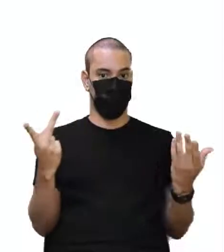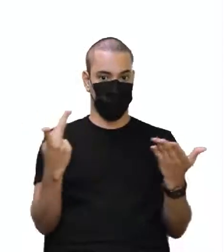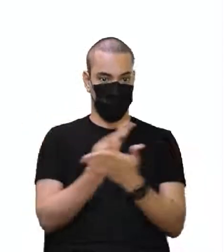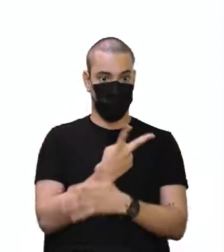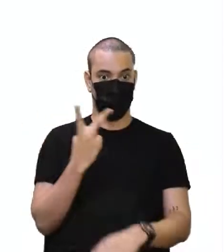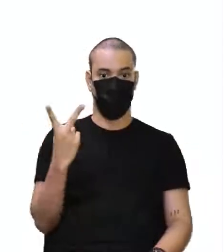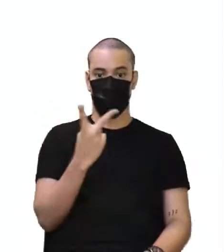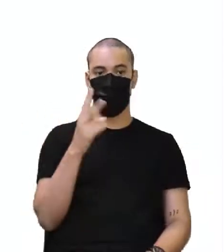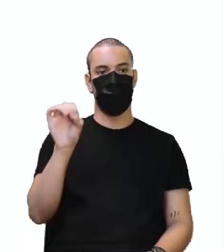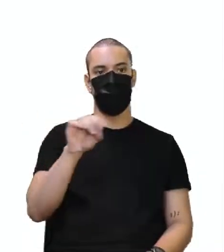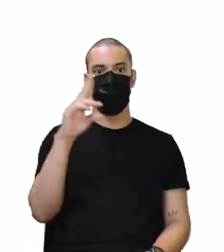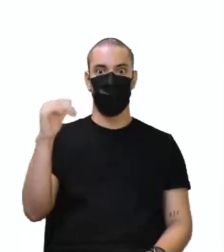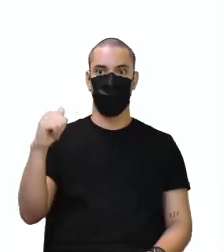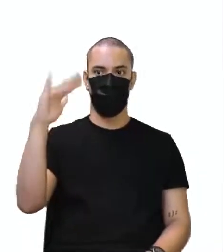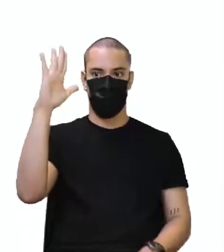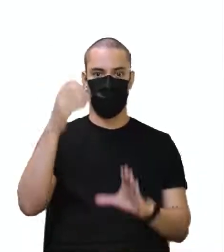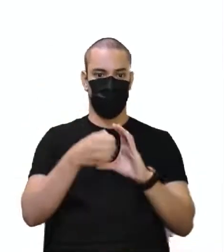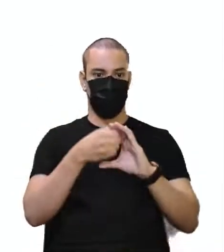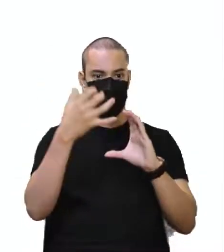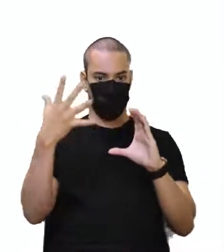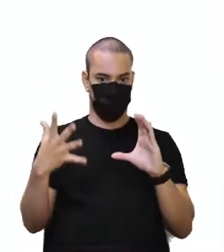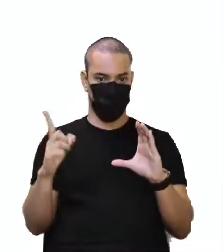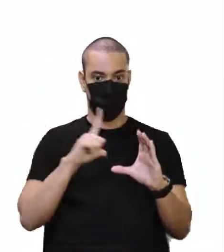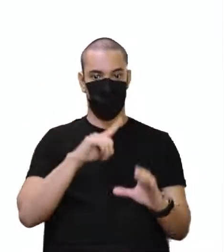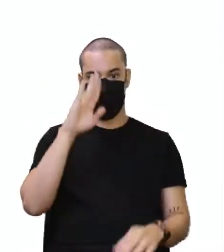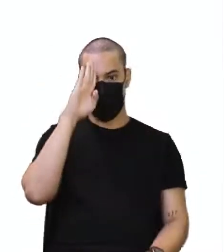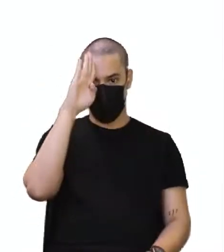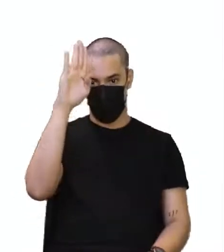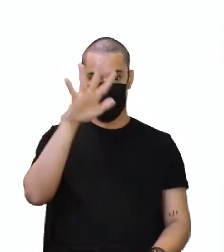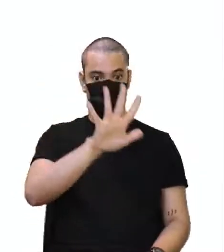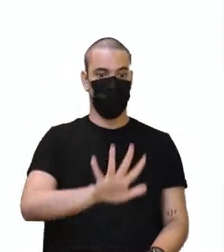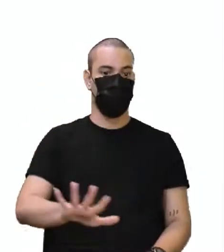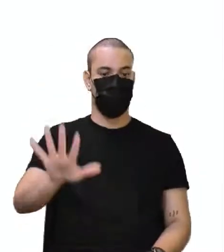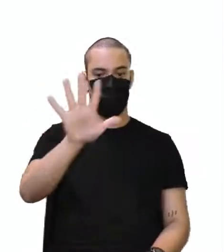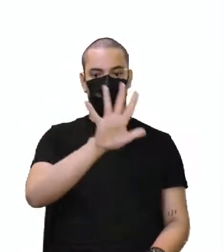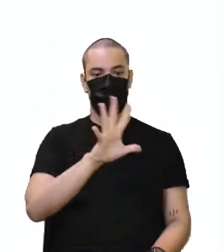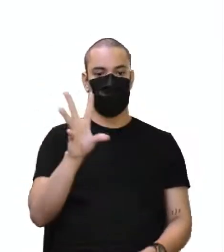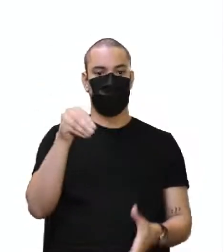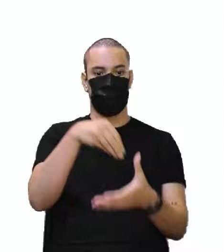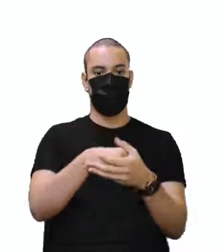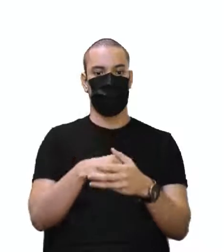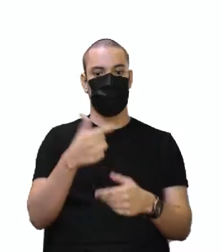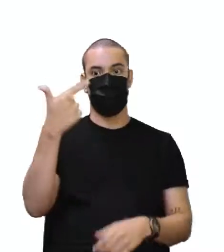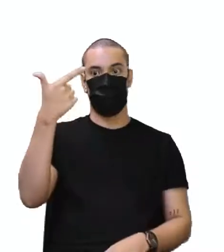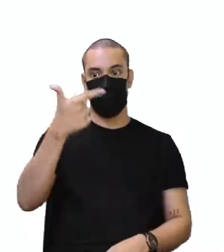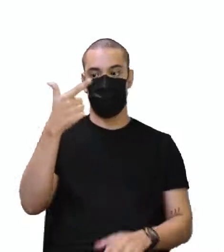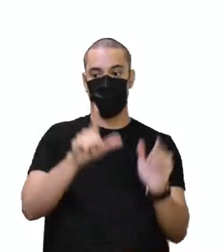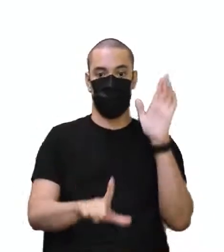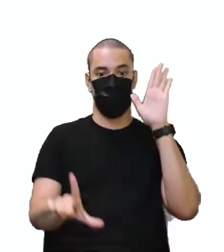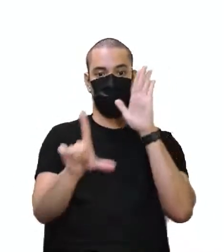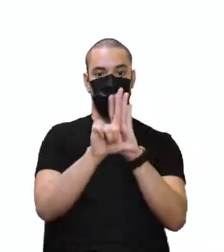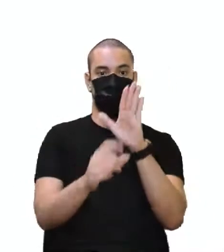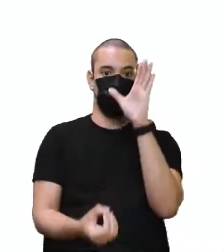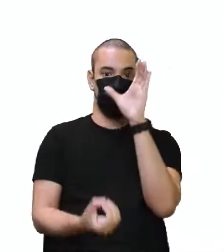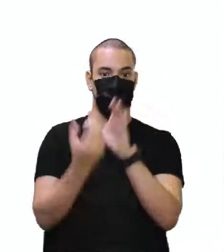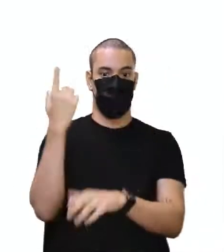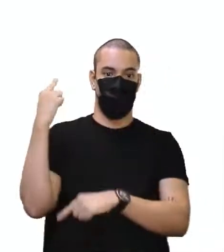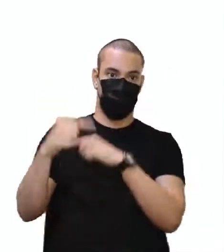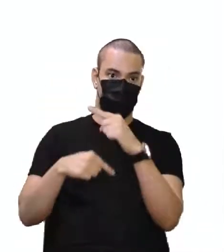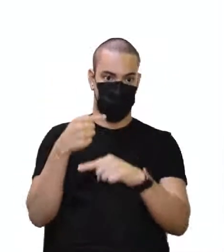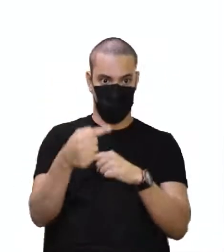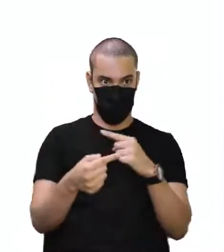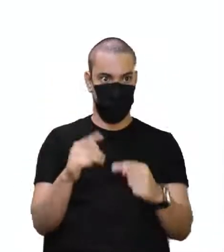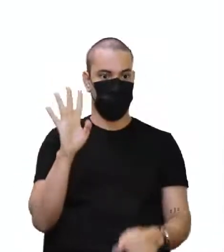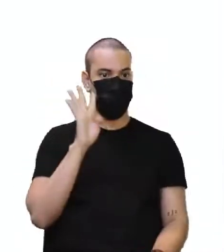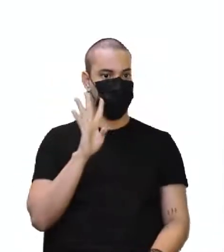para 2 ou mais características era um princípio geral, constituindo uma segunda lei da herança.